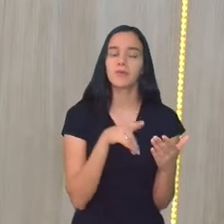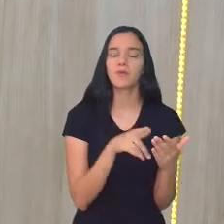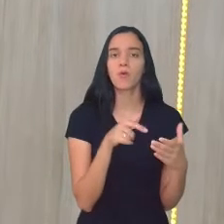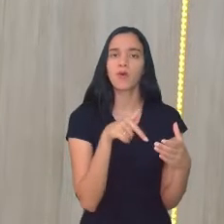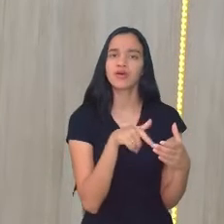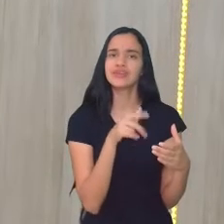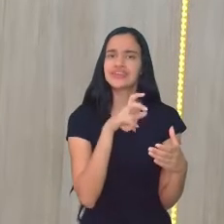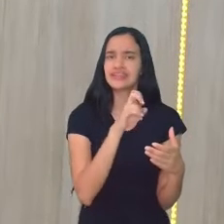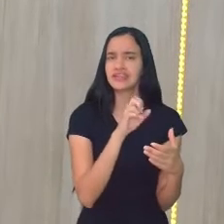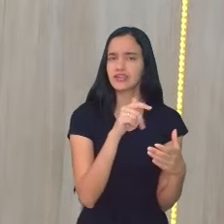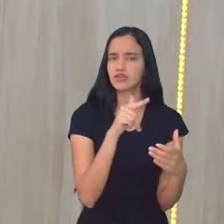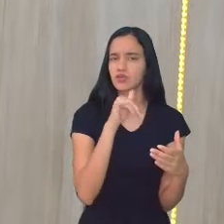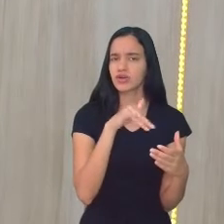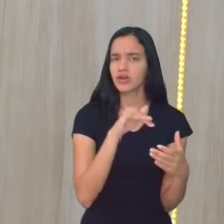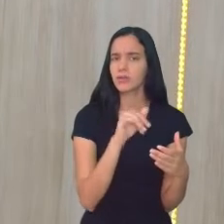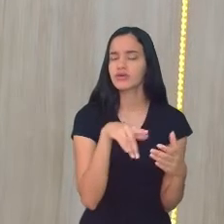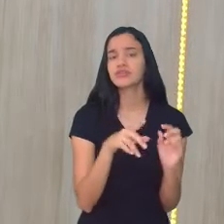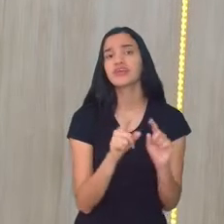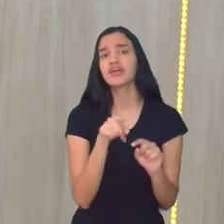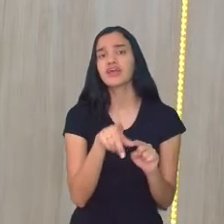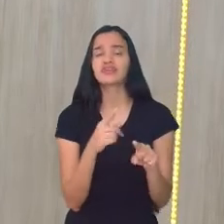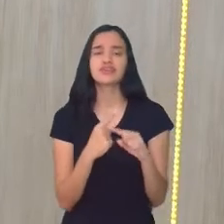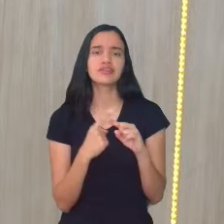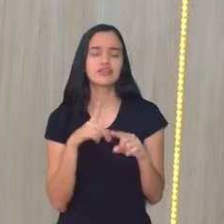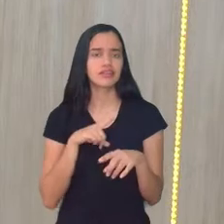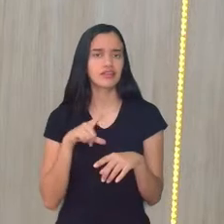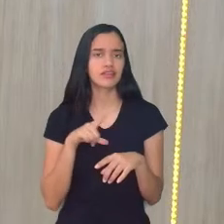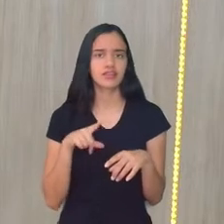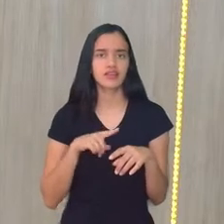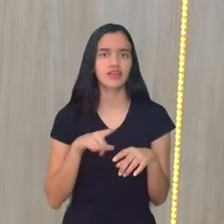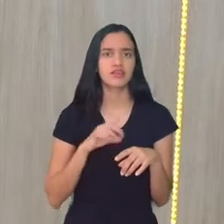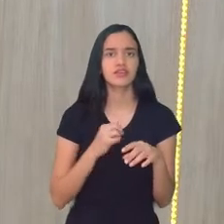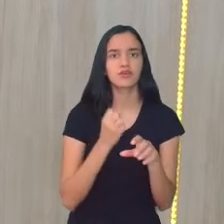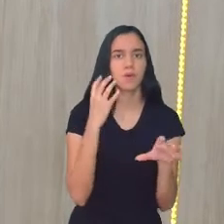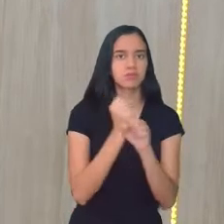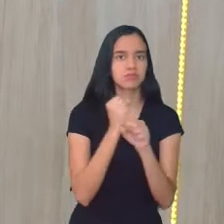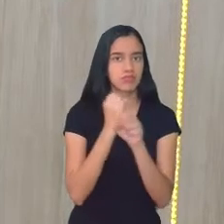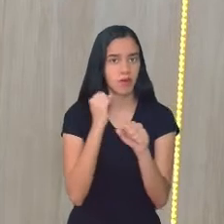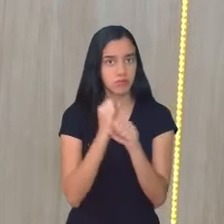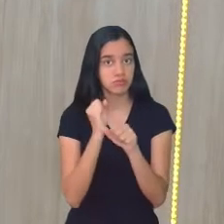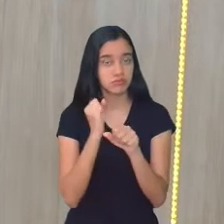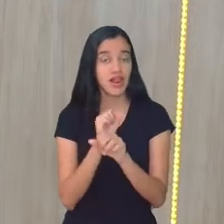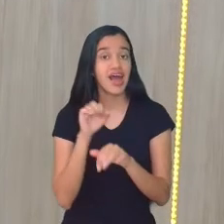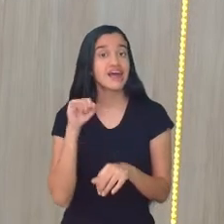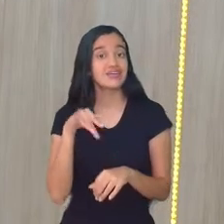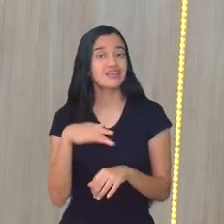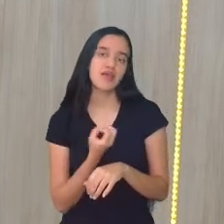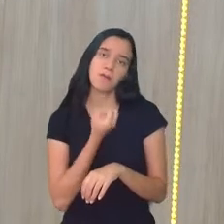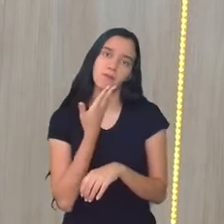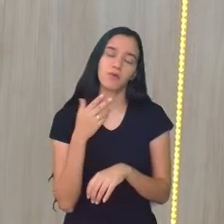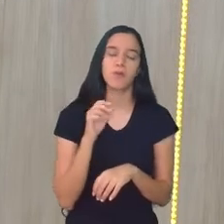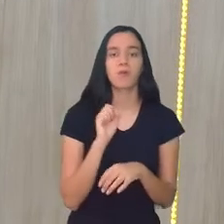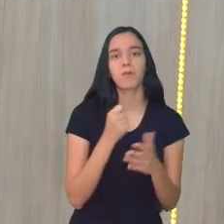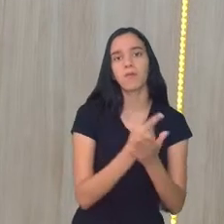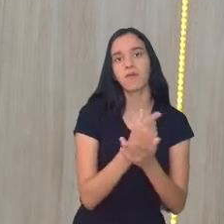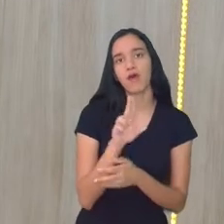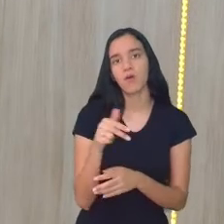de 5 gramas, aí você tem que fazer todas as continhas para ver se vale a pena comprar o pacote